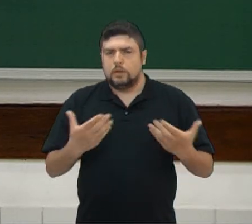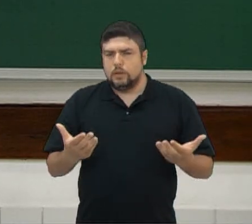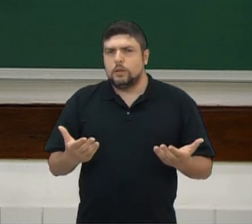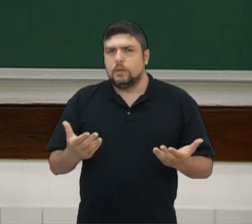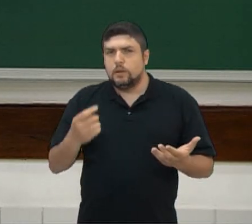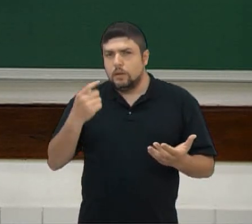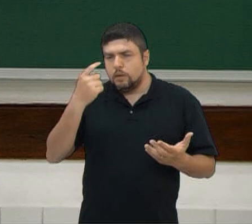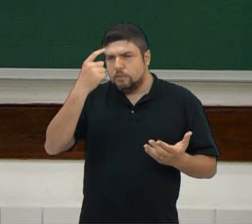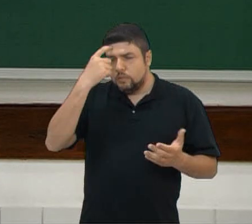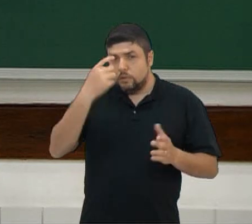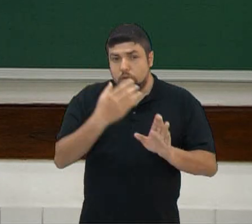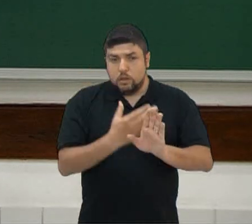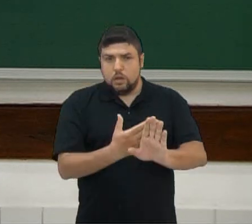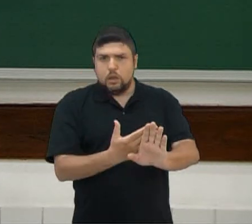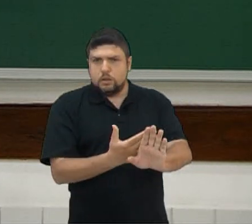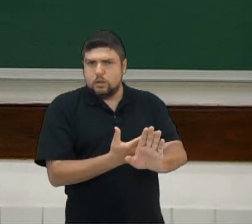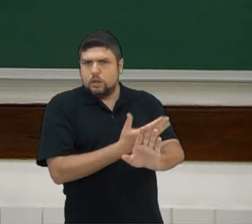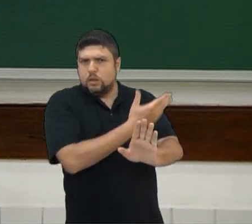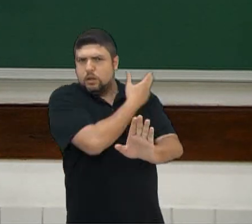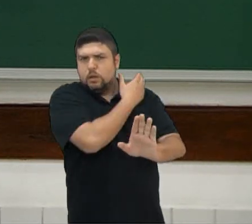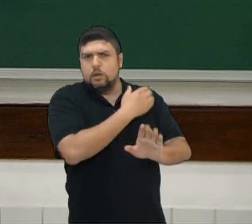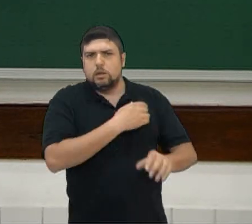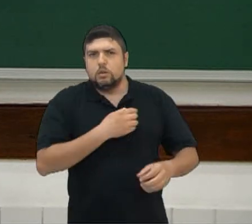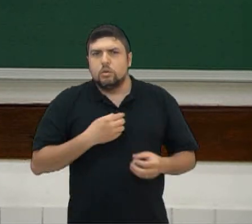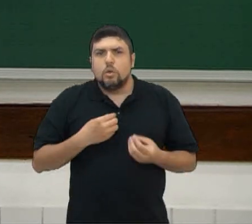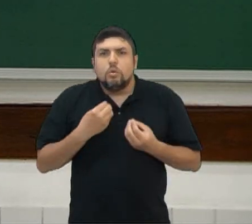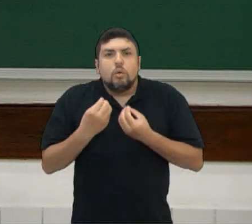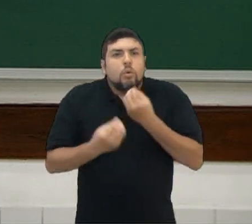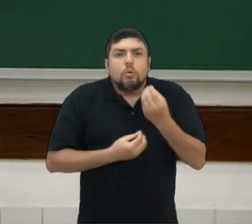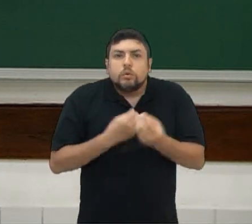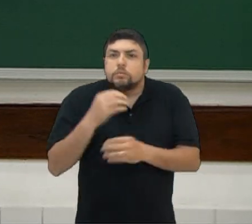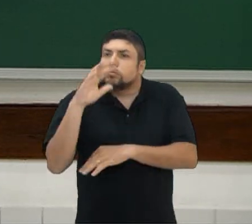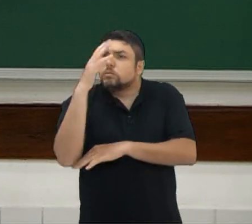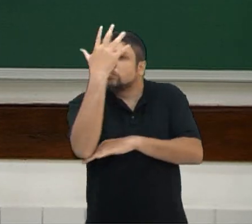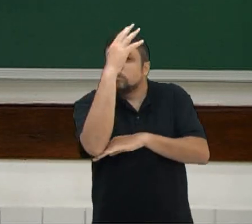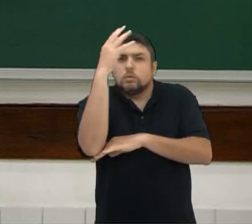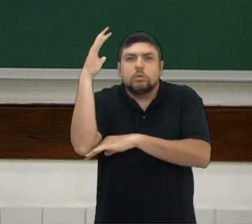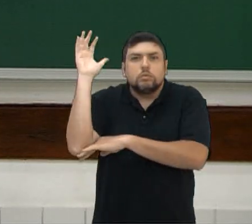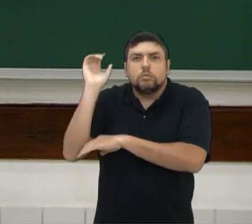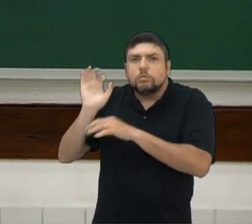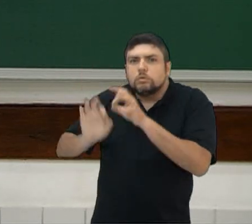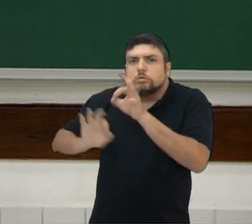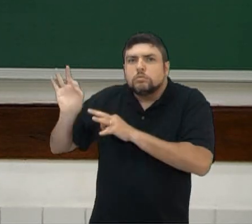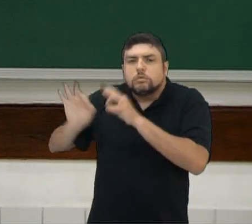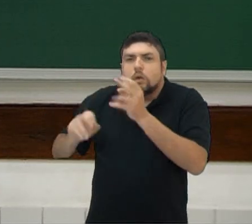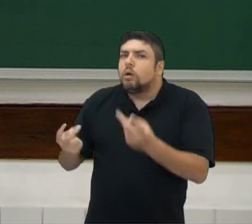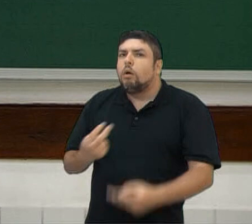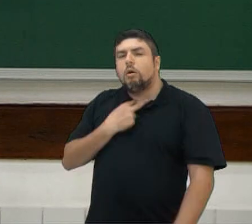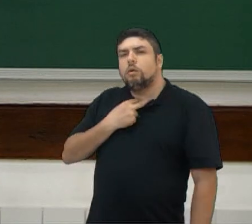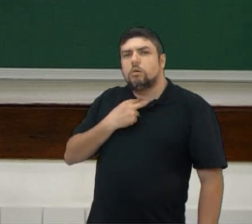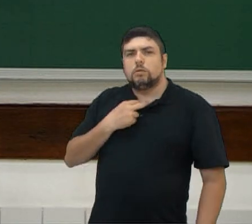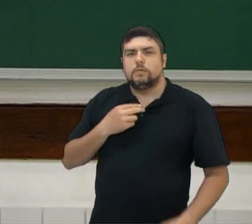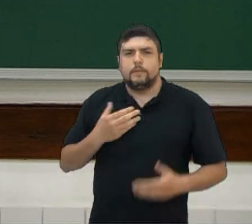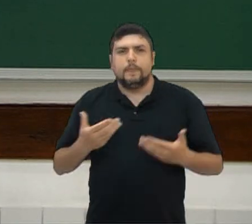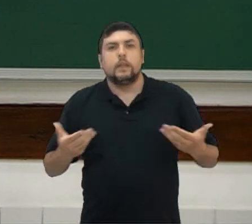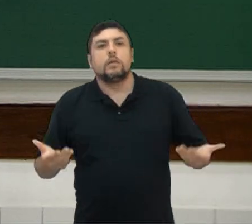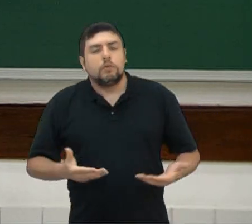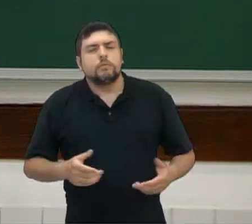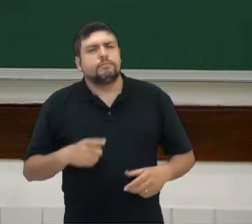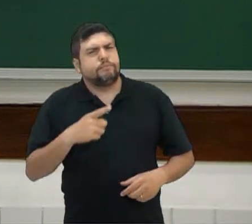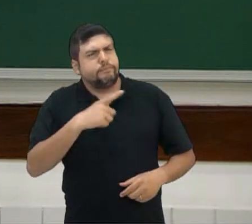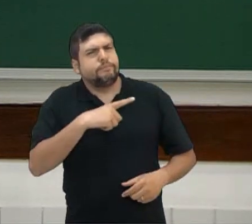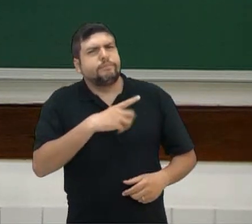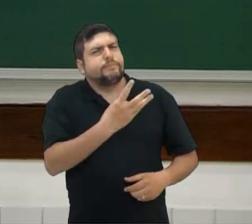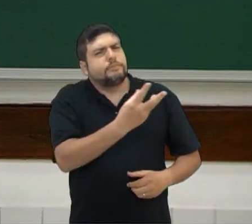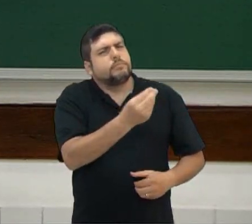disso era surreal o ser humano tentar manipular a natureza. E hoje, com a ciência, a gente sabe que acontece muito, né? Foi